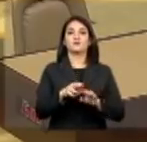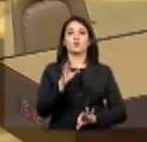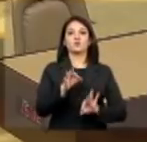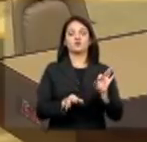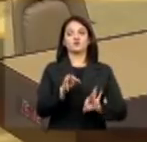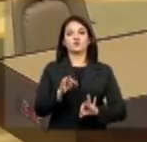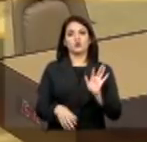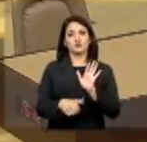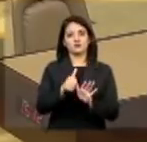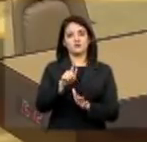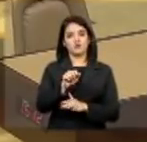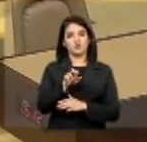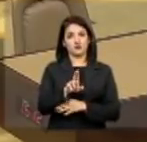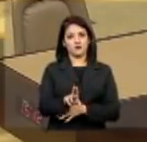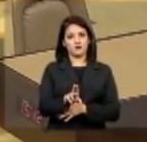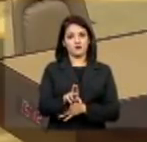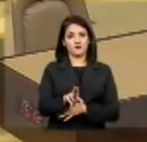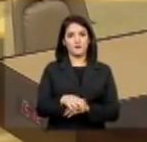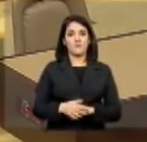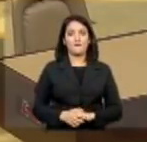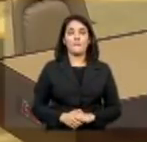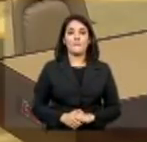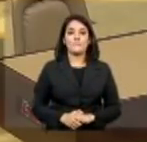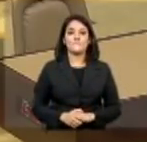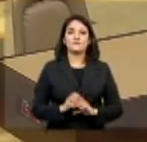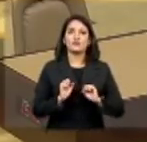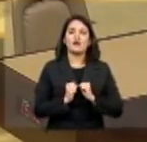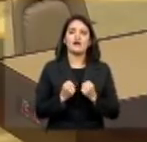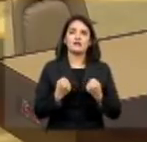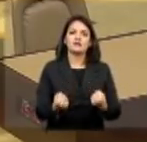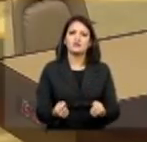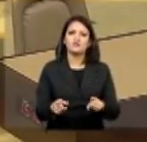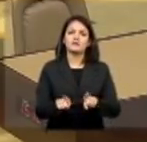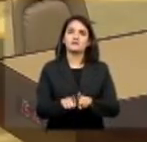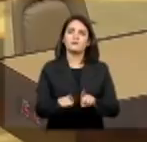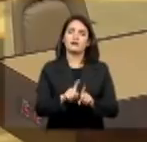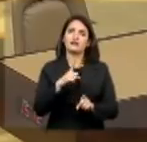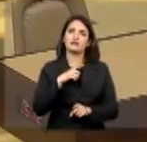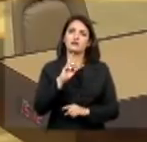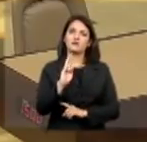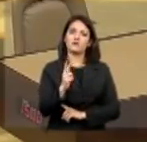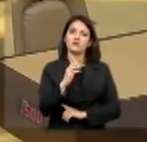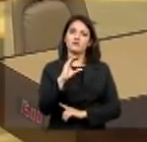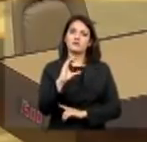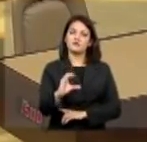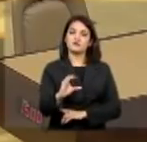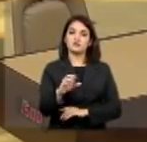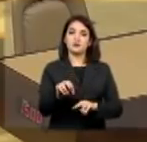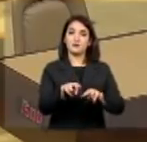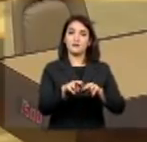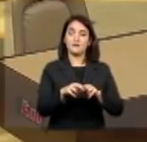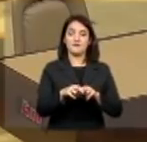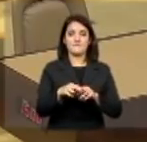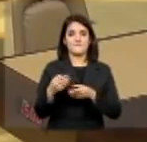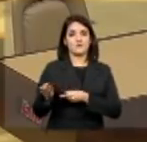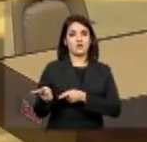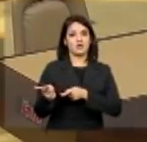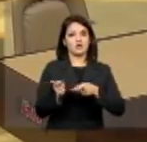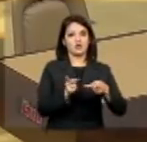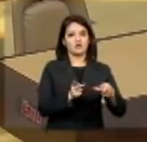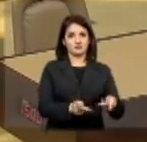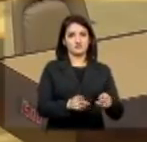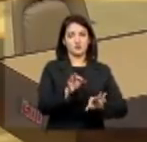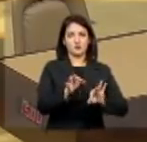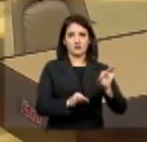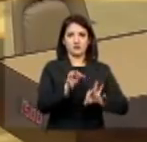resignada com o indeferimento a defesa impetrou habeas corpus ingressado no tribunal regional federal da 4ª região